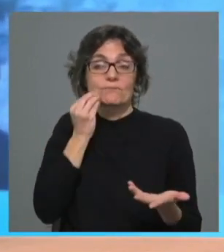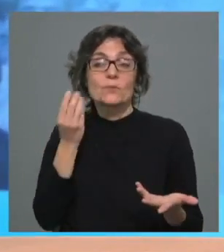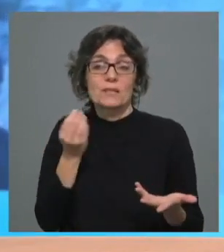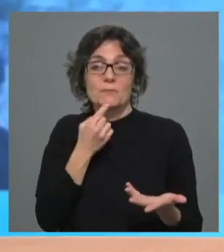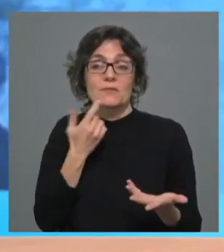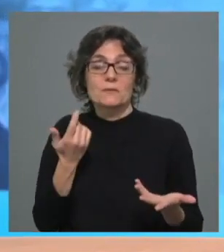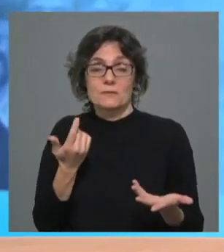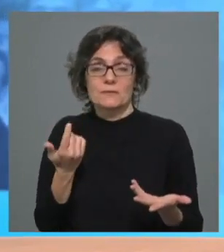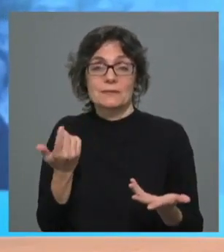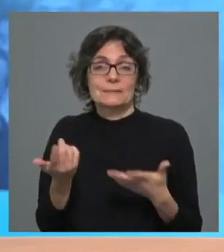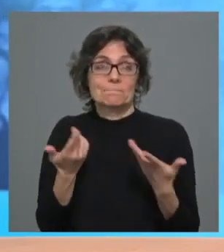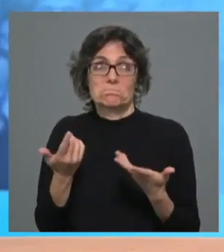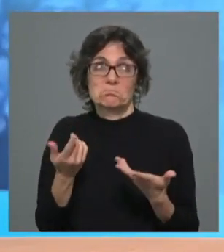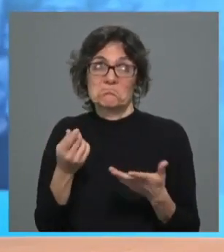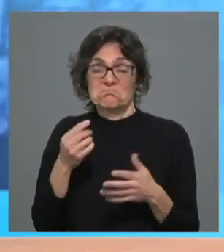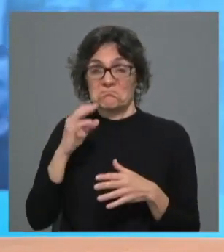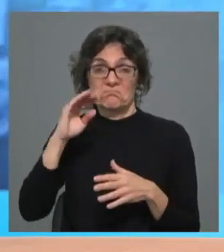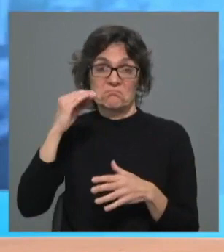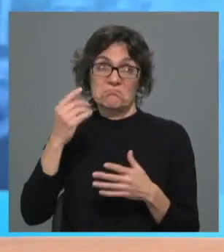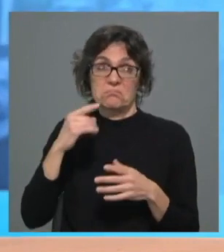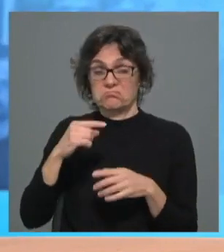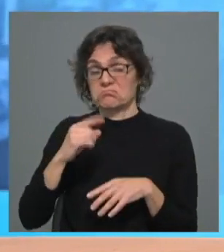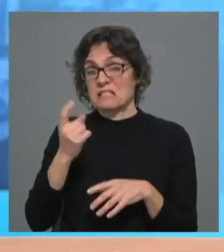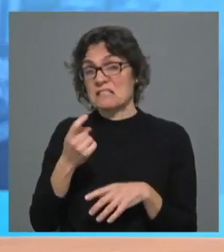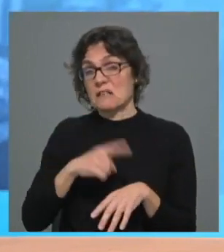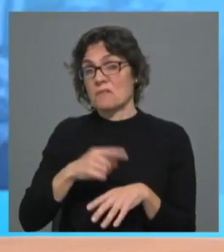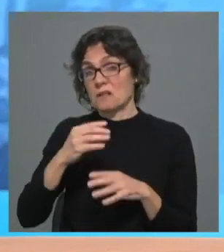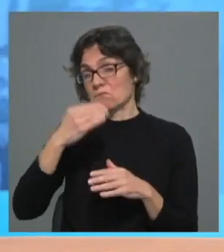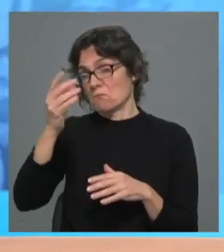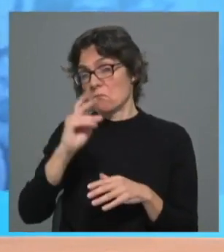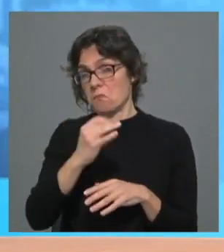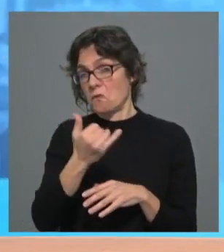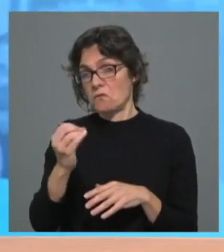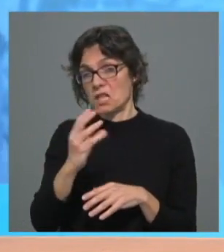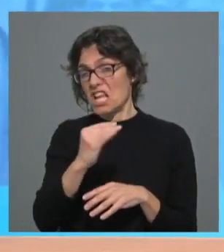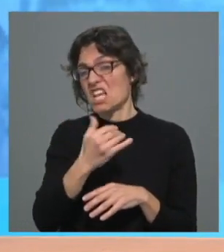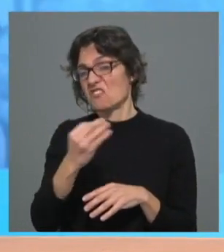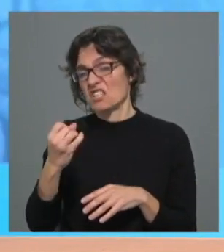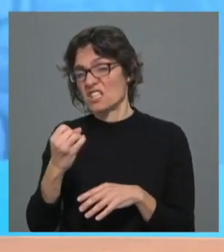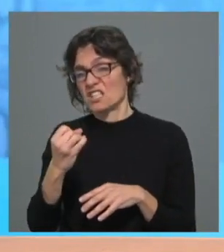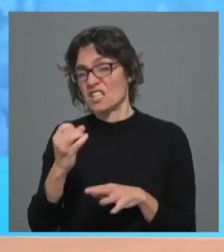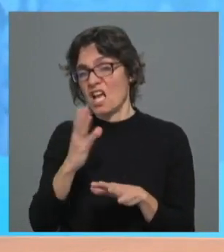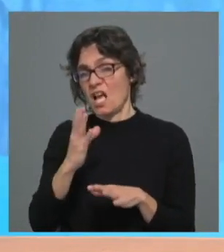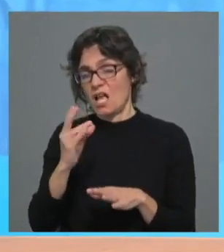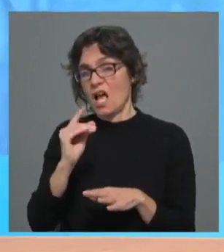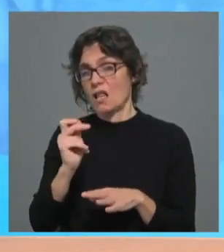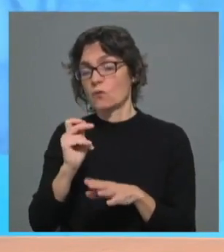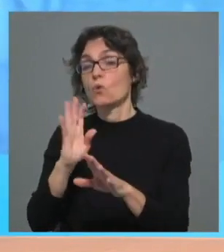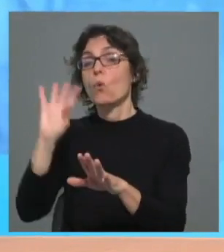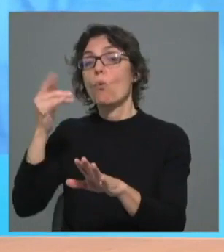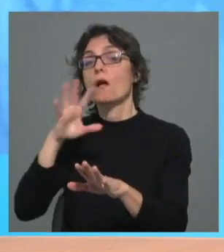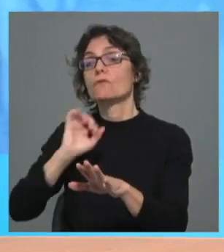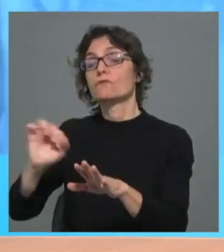a desenhos 15 anos 20 anos que se fará através do acolhimento dos filhos nas escolas